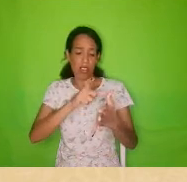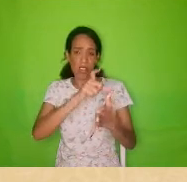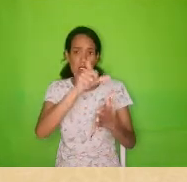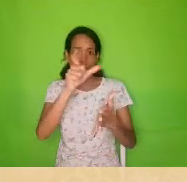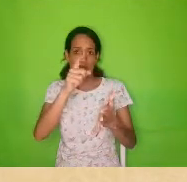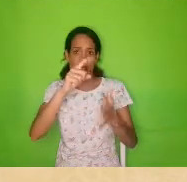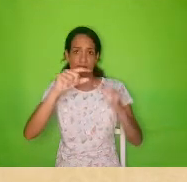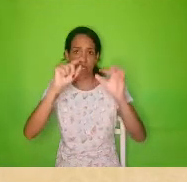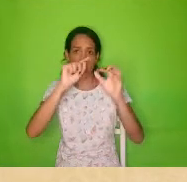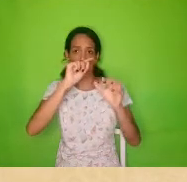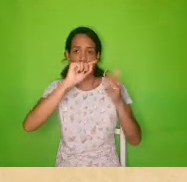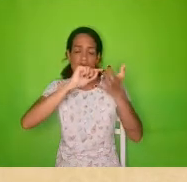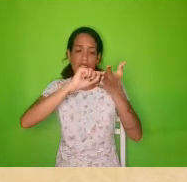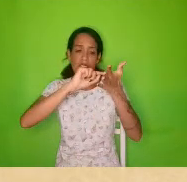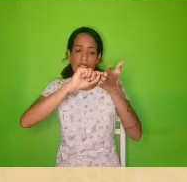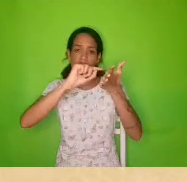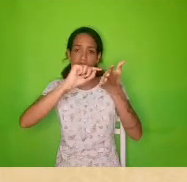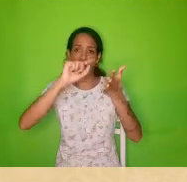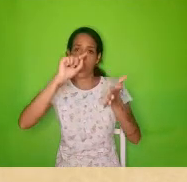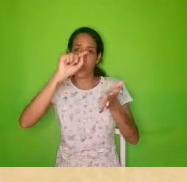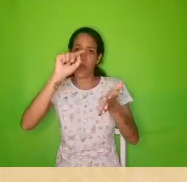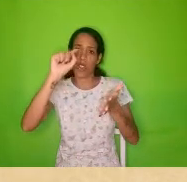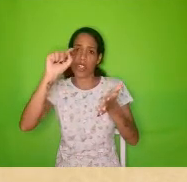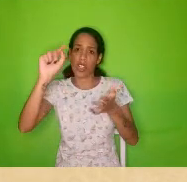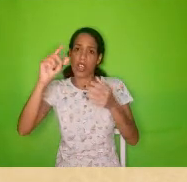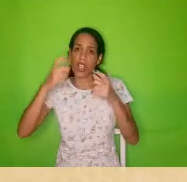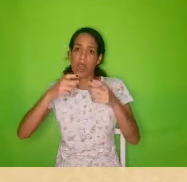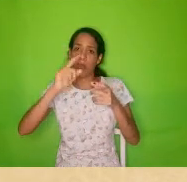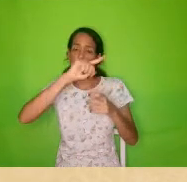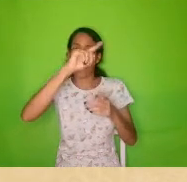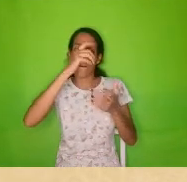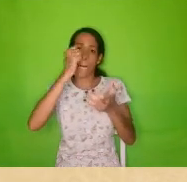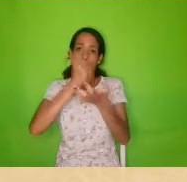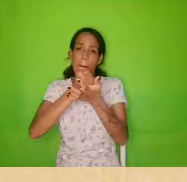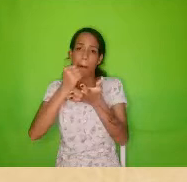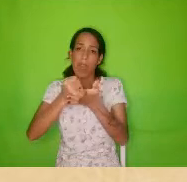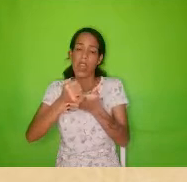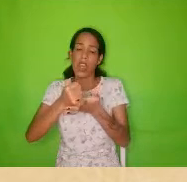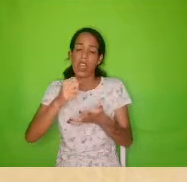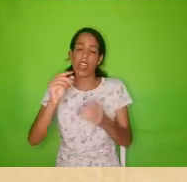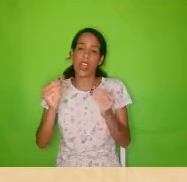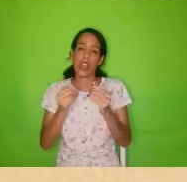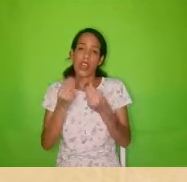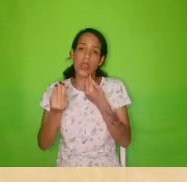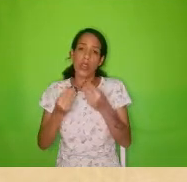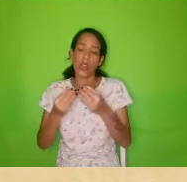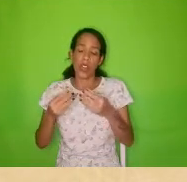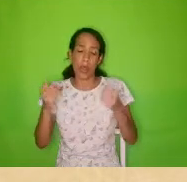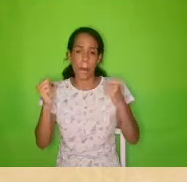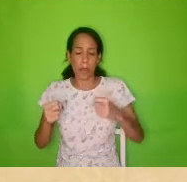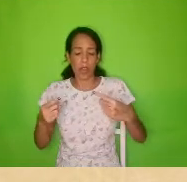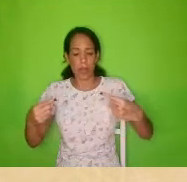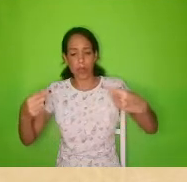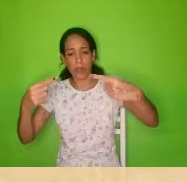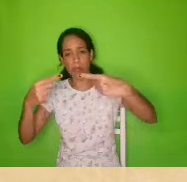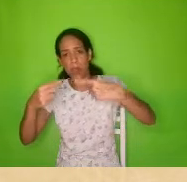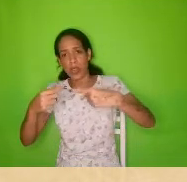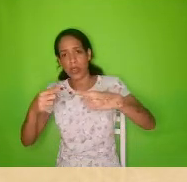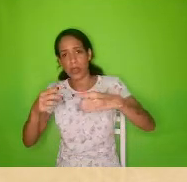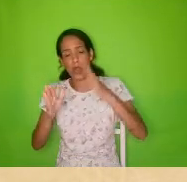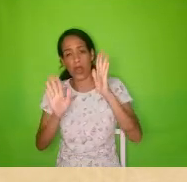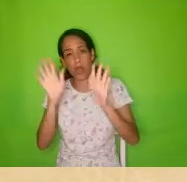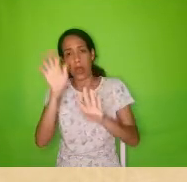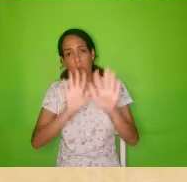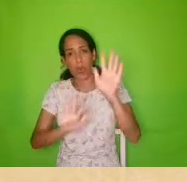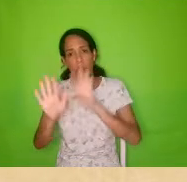tem a ver com o quê? Com essa demarcação do colonialismo. Mas a gente pode, por aproximação, ter o cuidado de chamar a